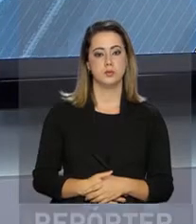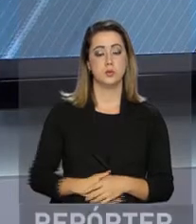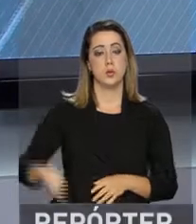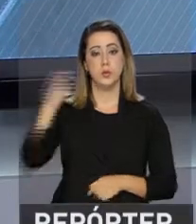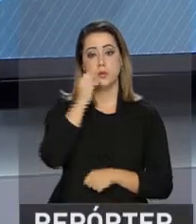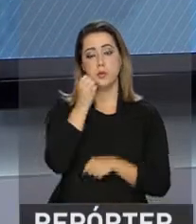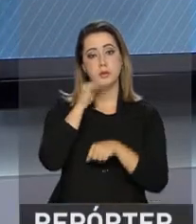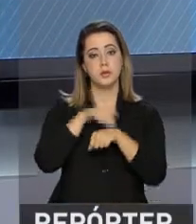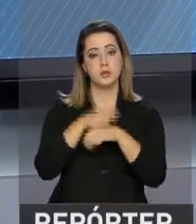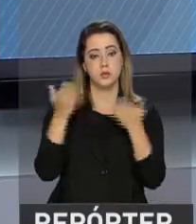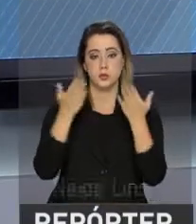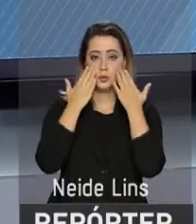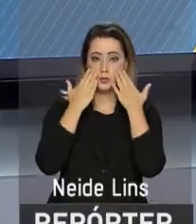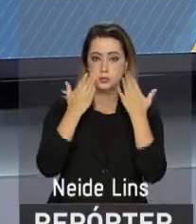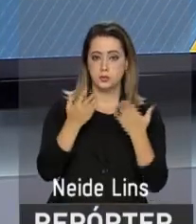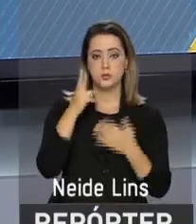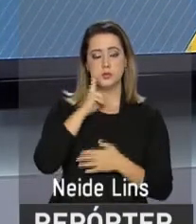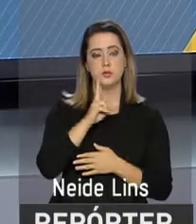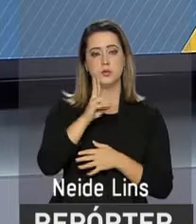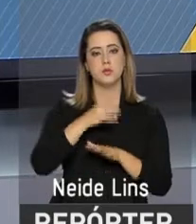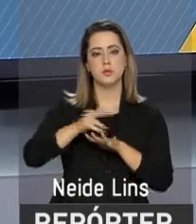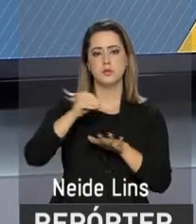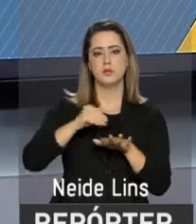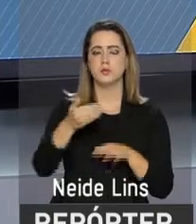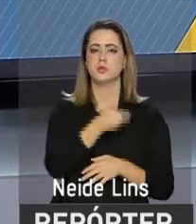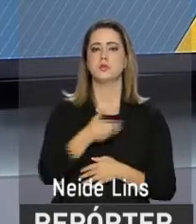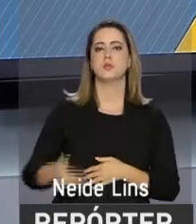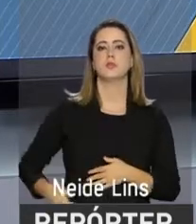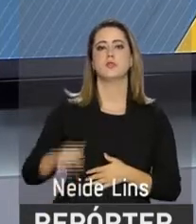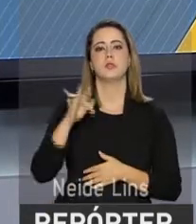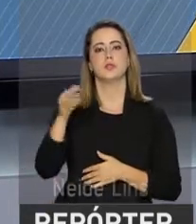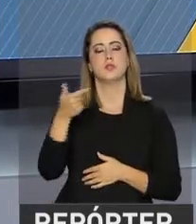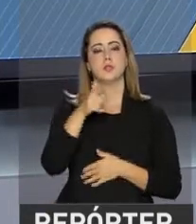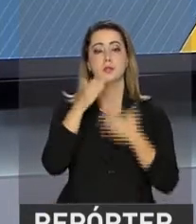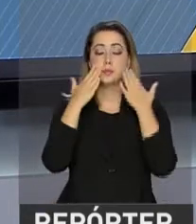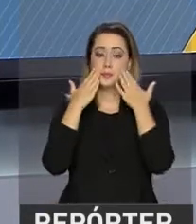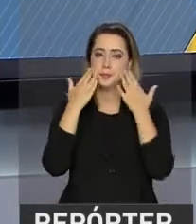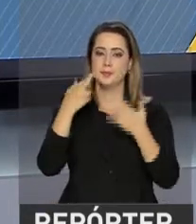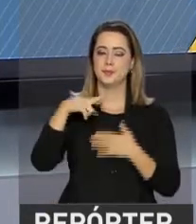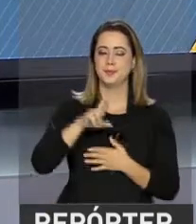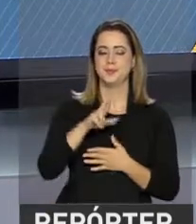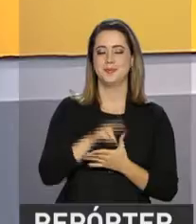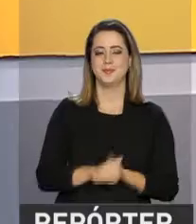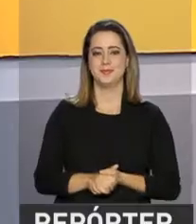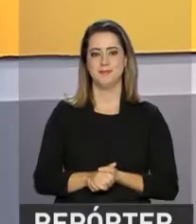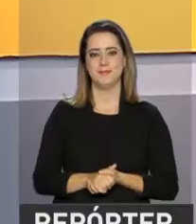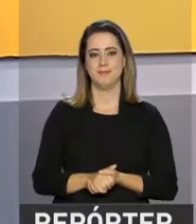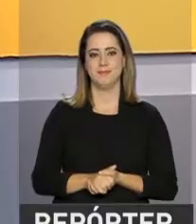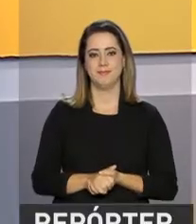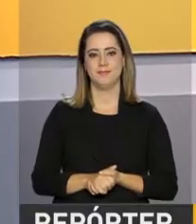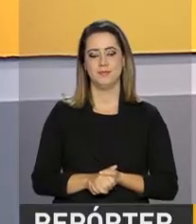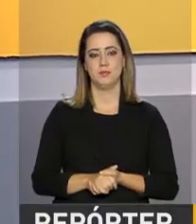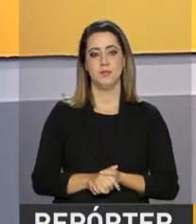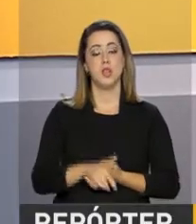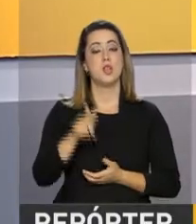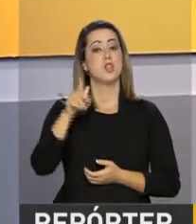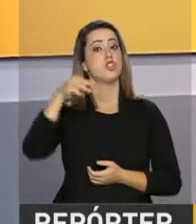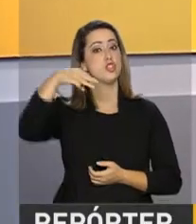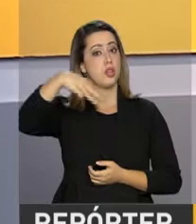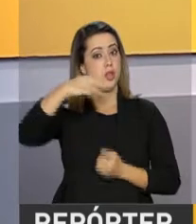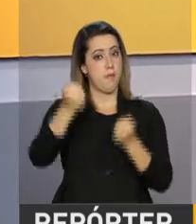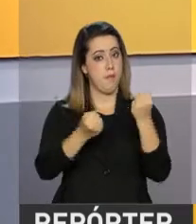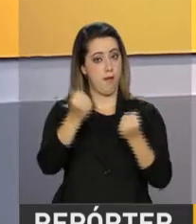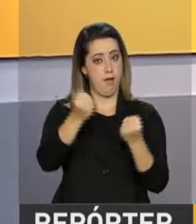Olá, boa noite. Acompanhe agora as notícias do governo federal em mais uma edição do Repórter NBR. General Motors